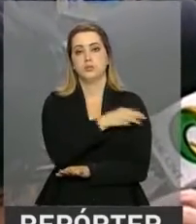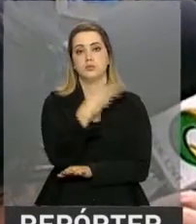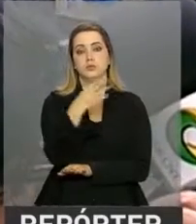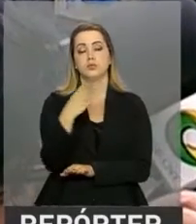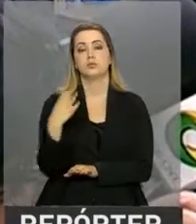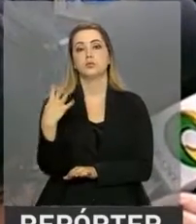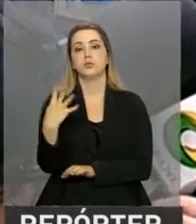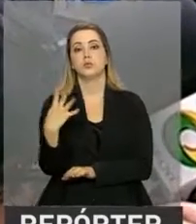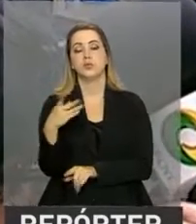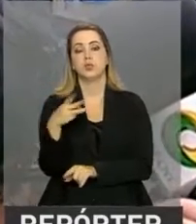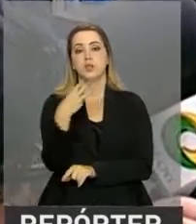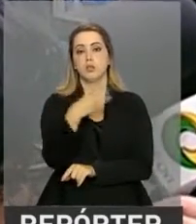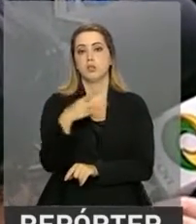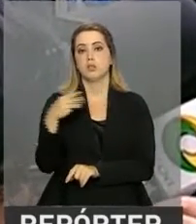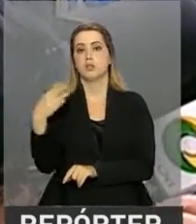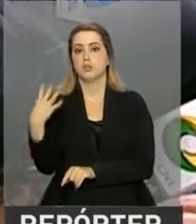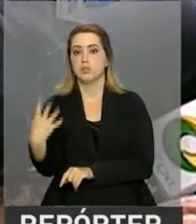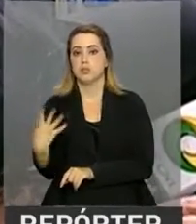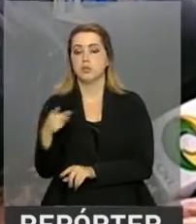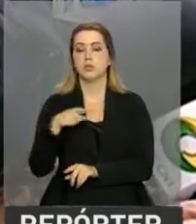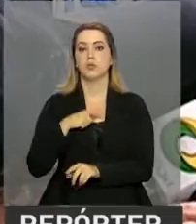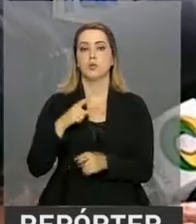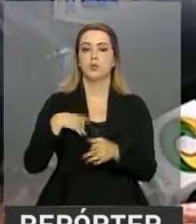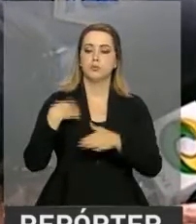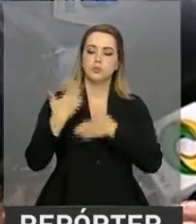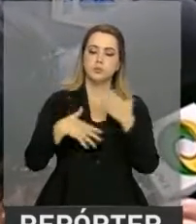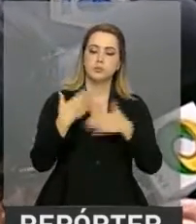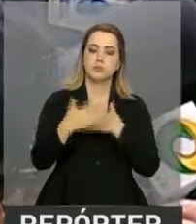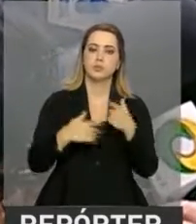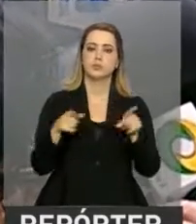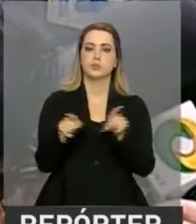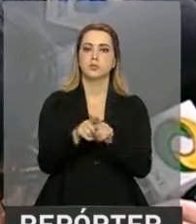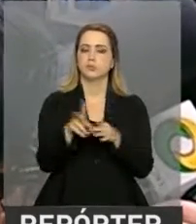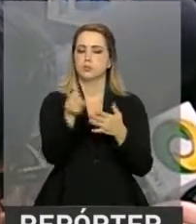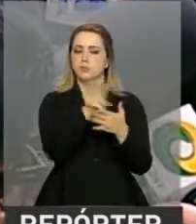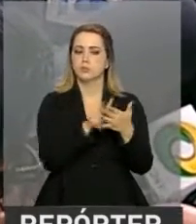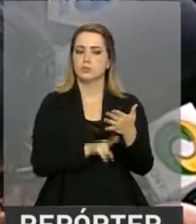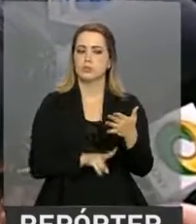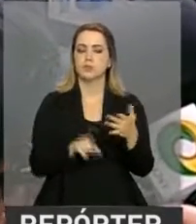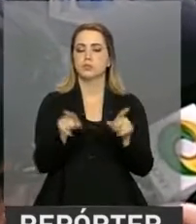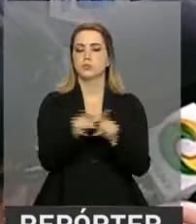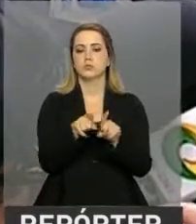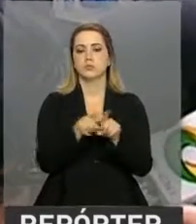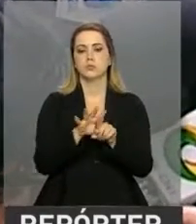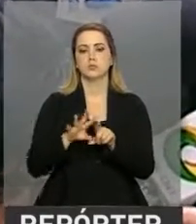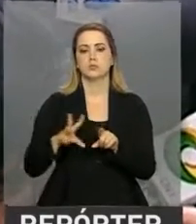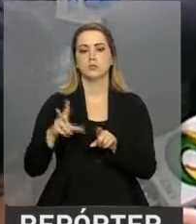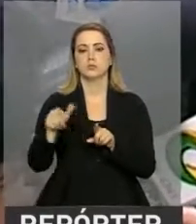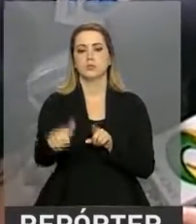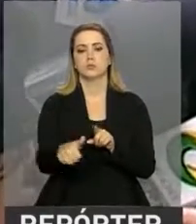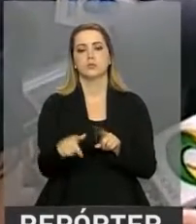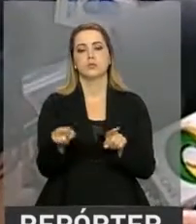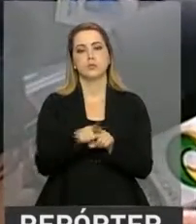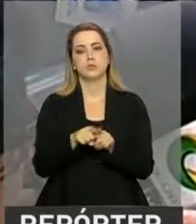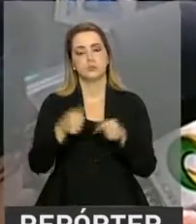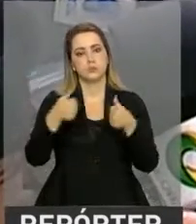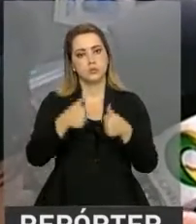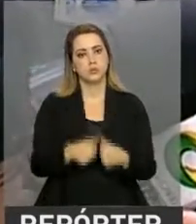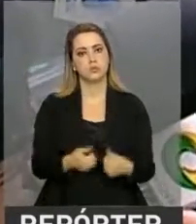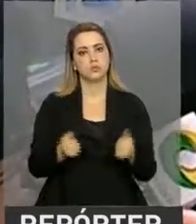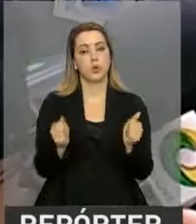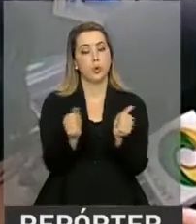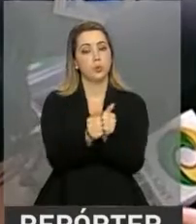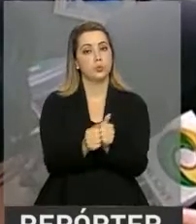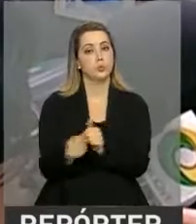4 terão seus compra dos seus resultados processados as análises dos resultados e todos eles estarão presentes